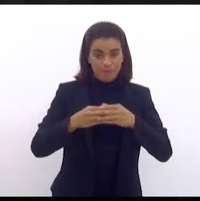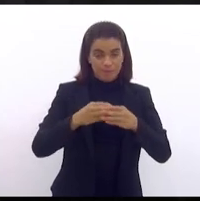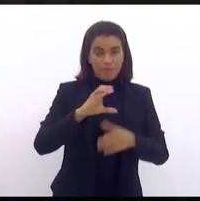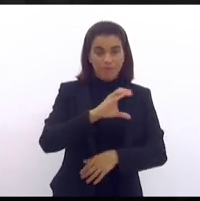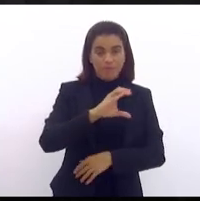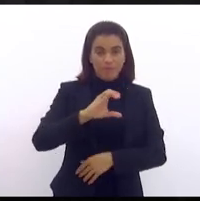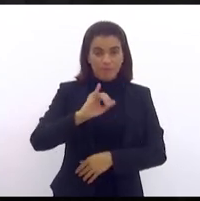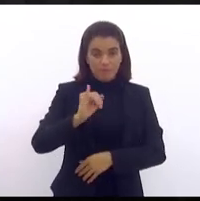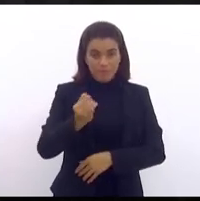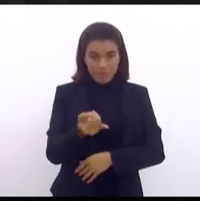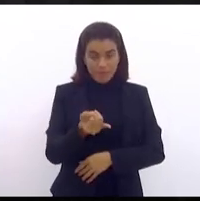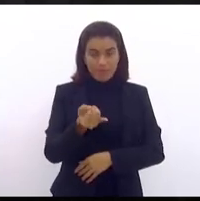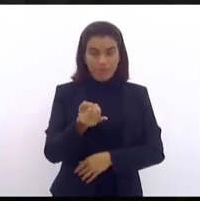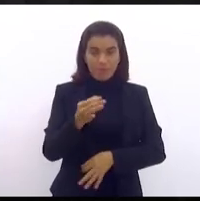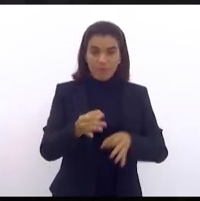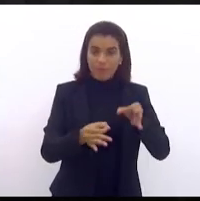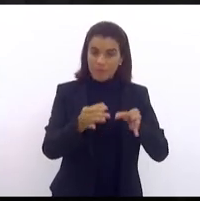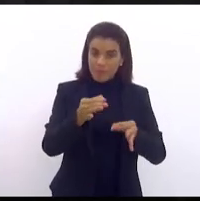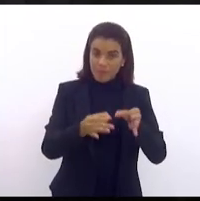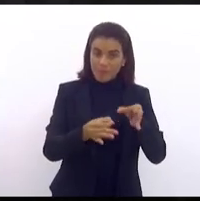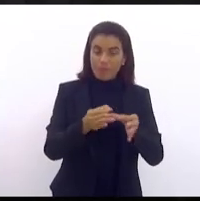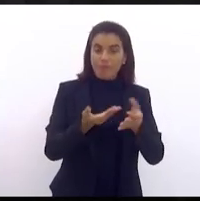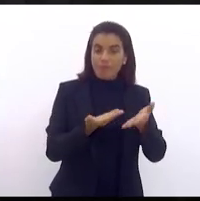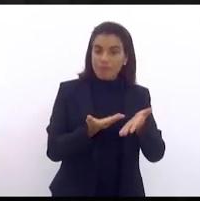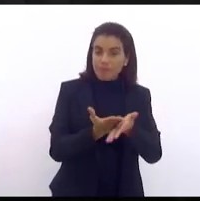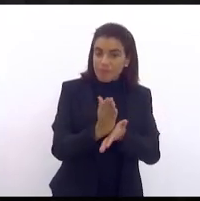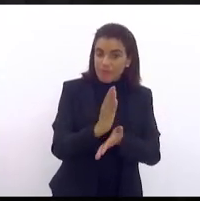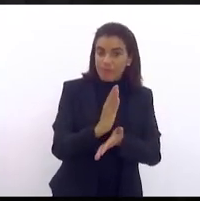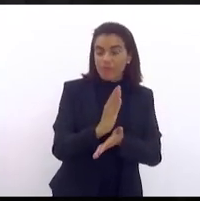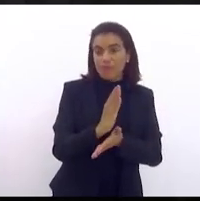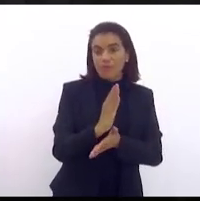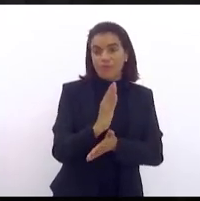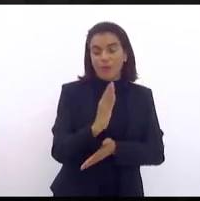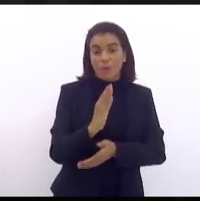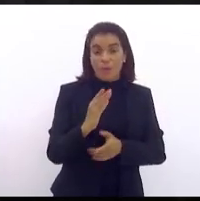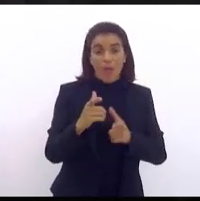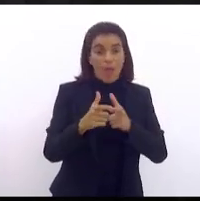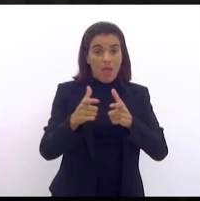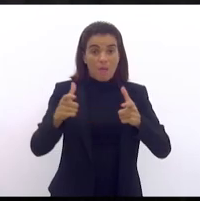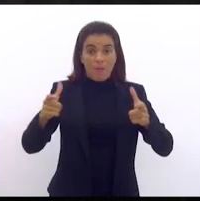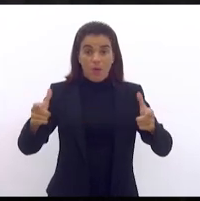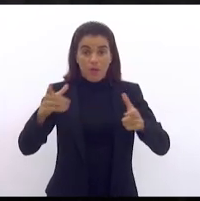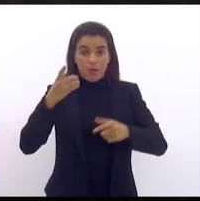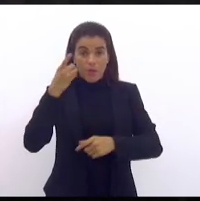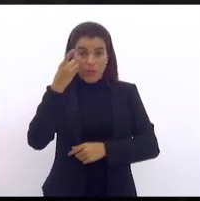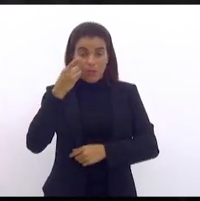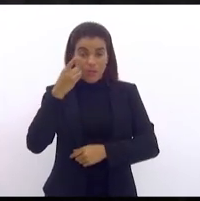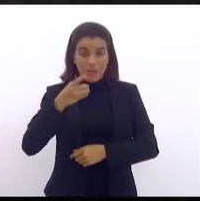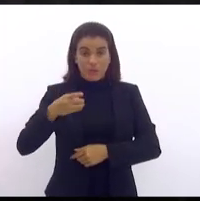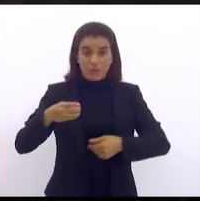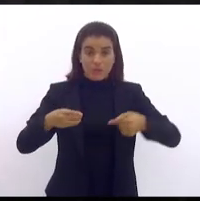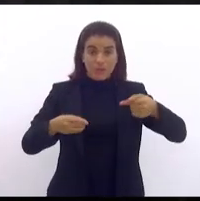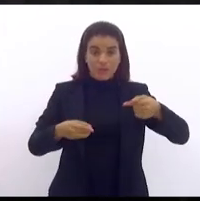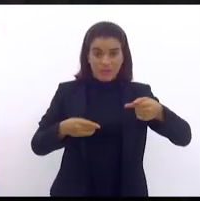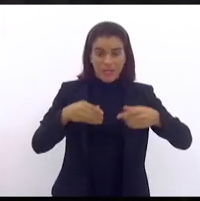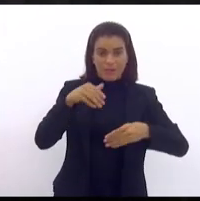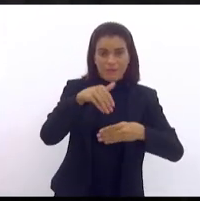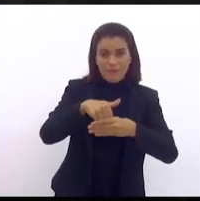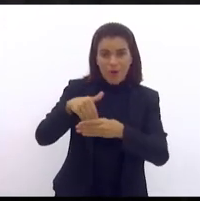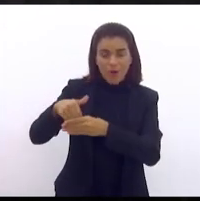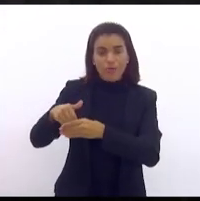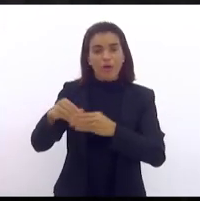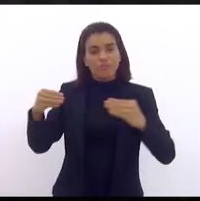e justiça foi aprovada por unanimidade dos sete votos a